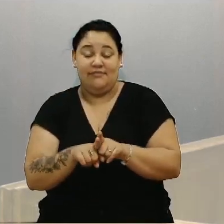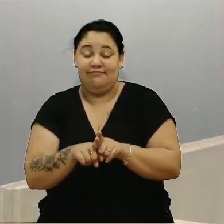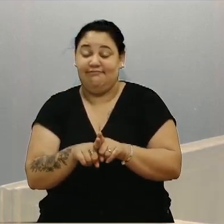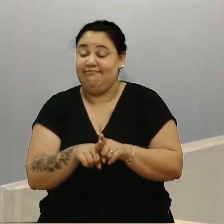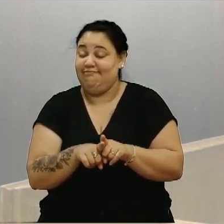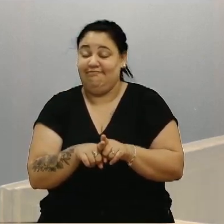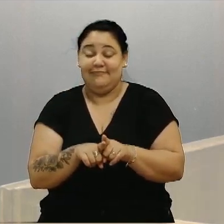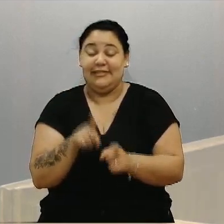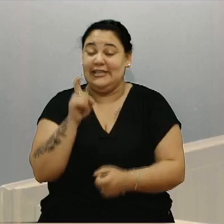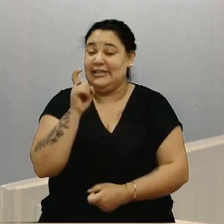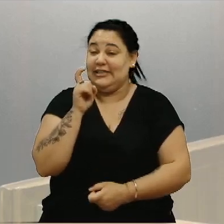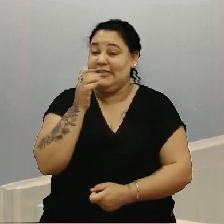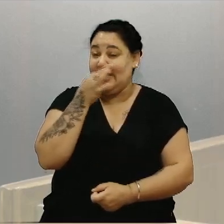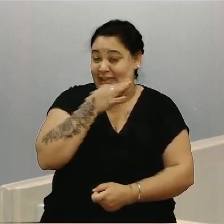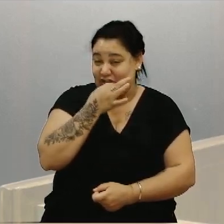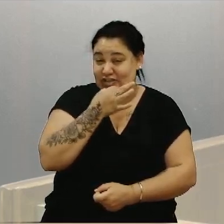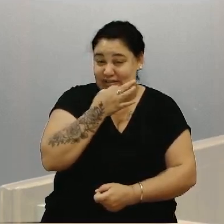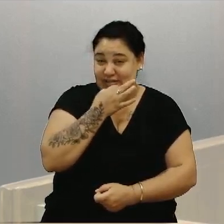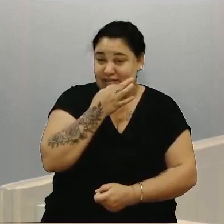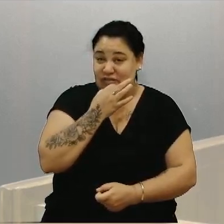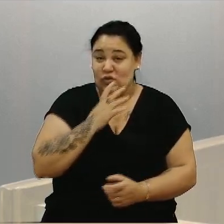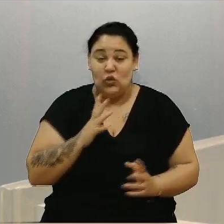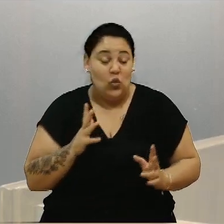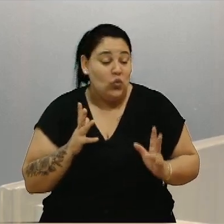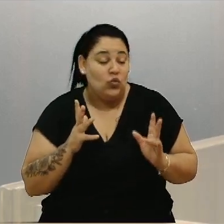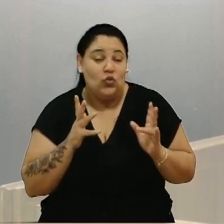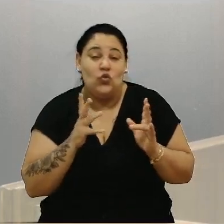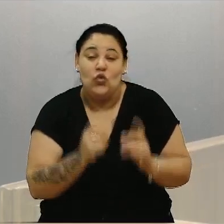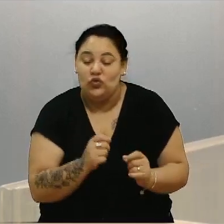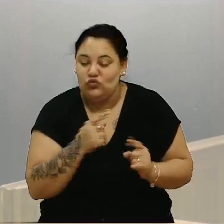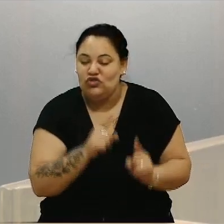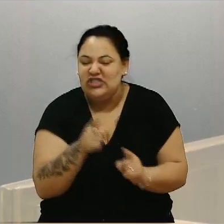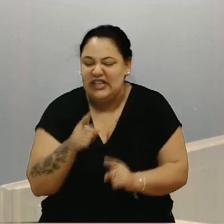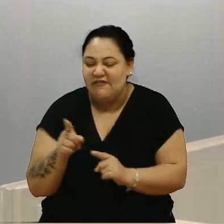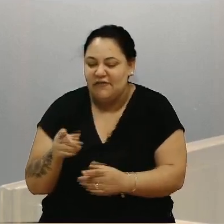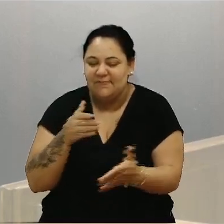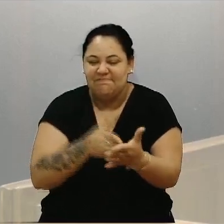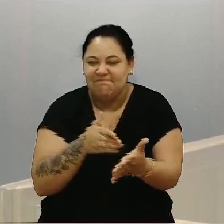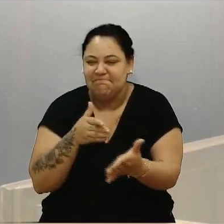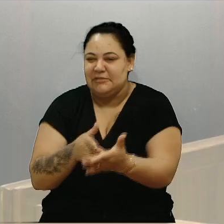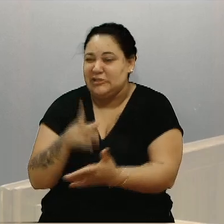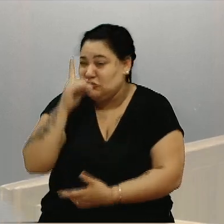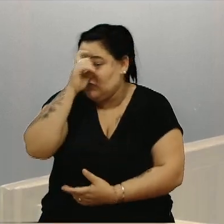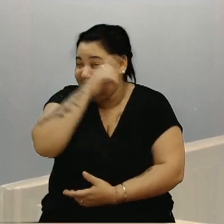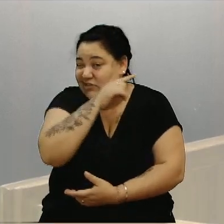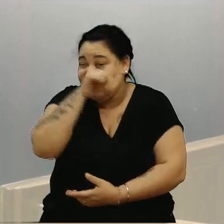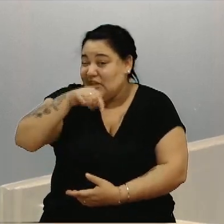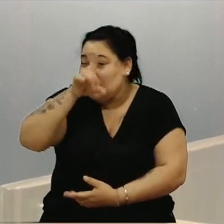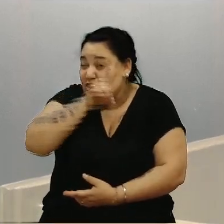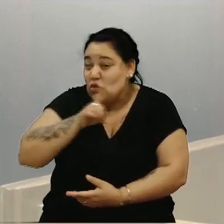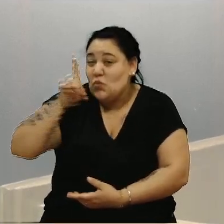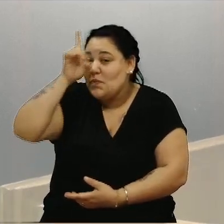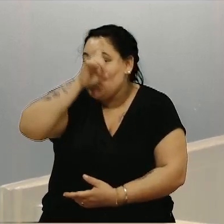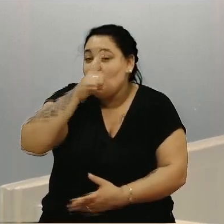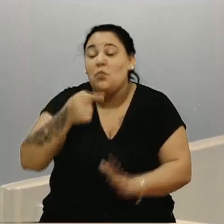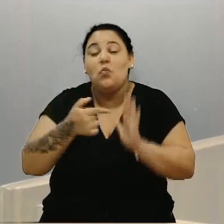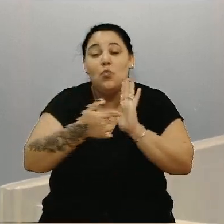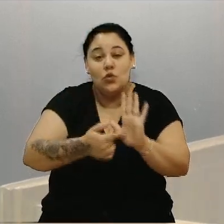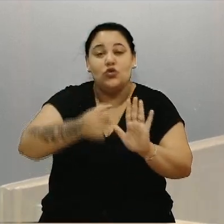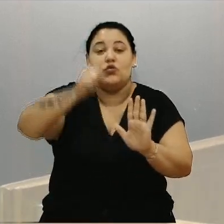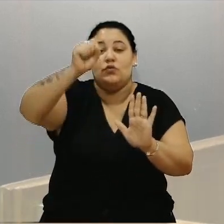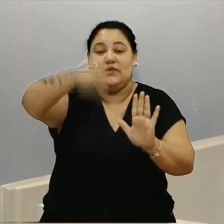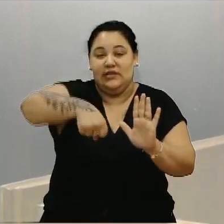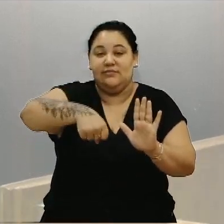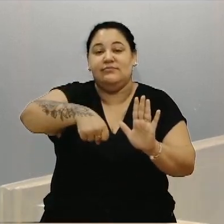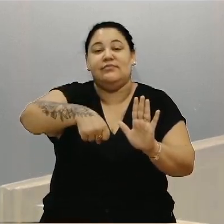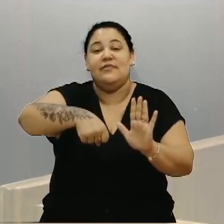do Sul, mesmo com todos os seus desafios e dificuldades, neste domingo mostrou que a